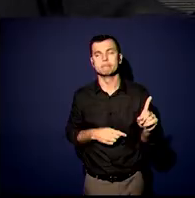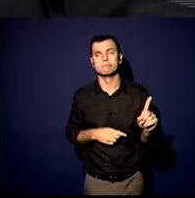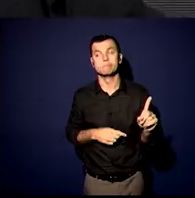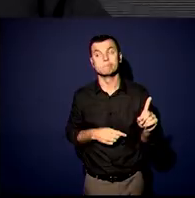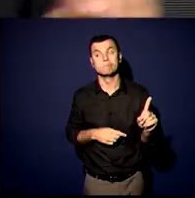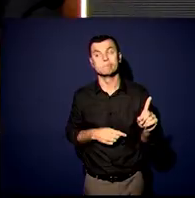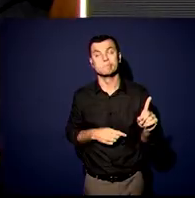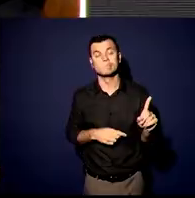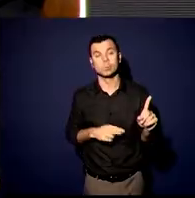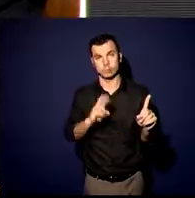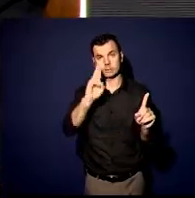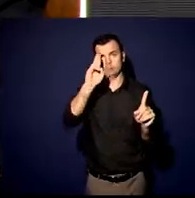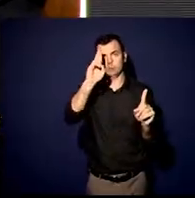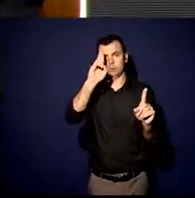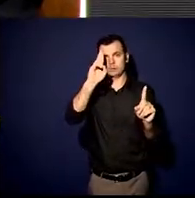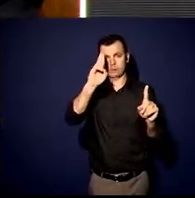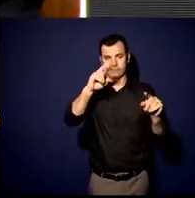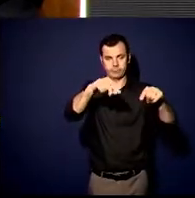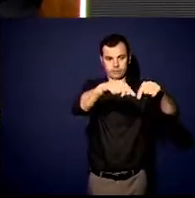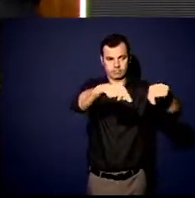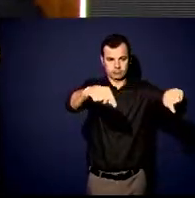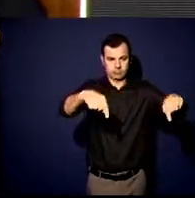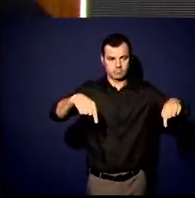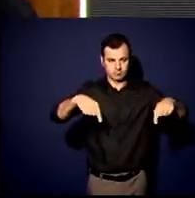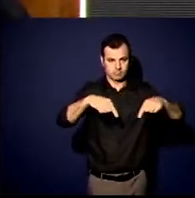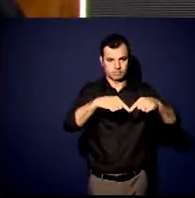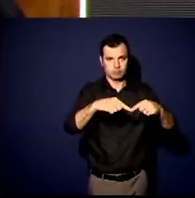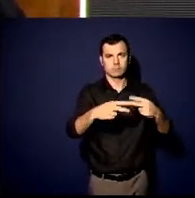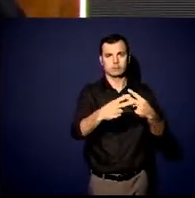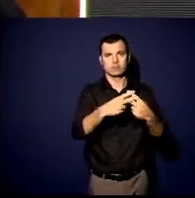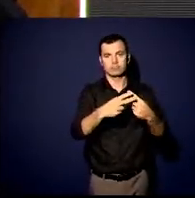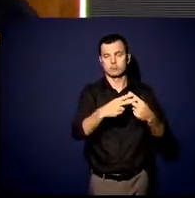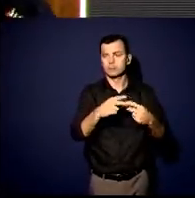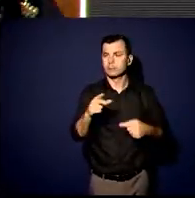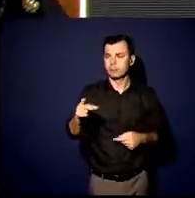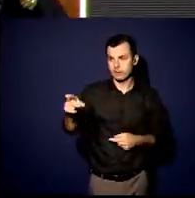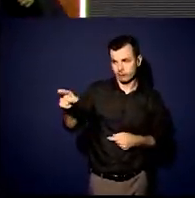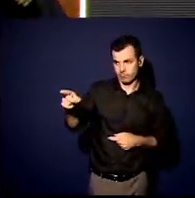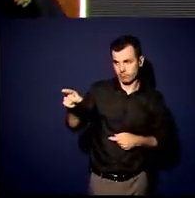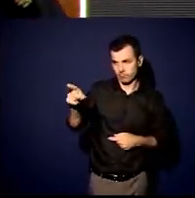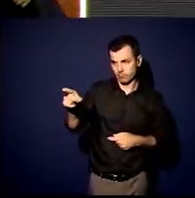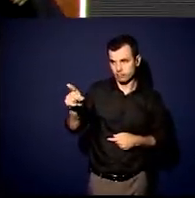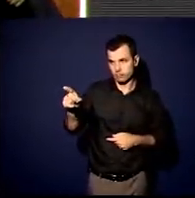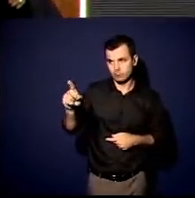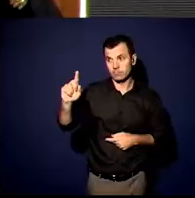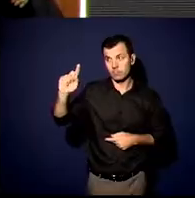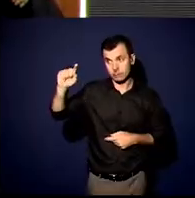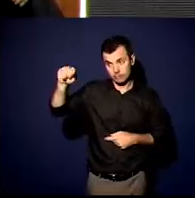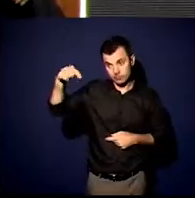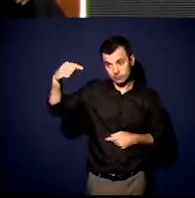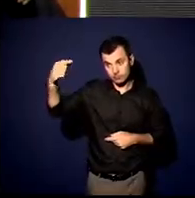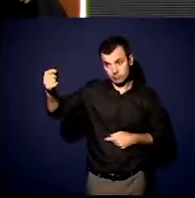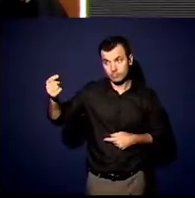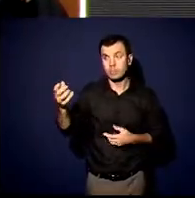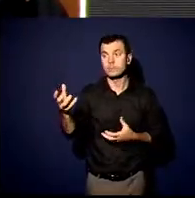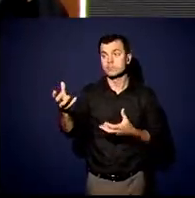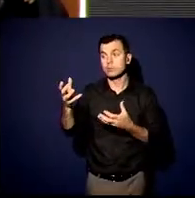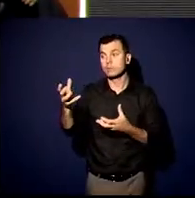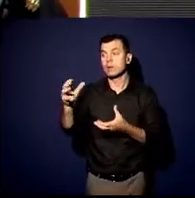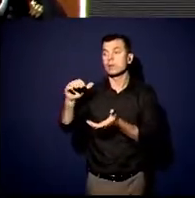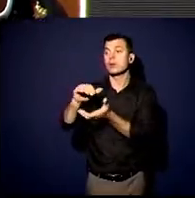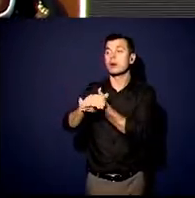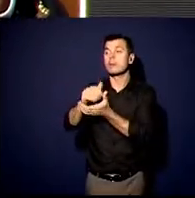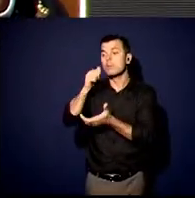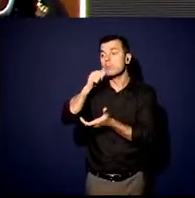do pavilhão apontava para o sujeito o seguinte na próxima vez eu quero ficar com a tua